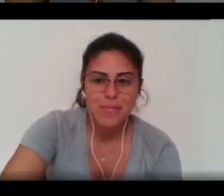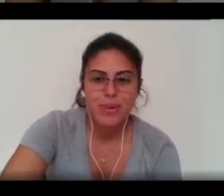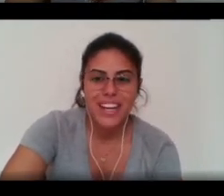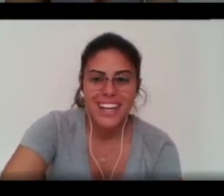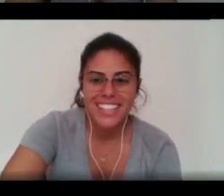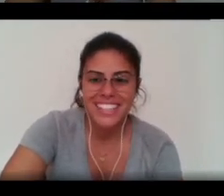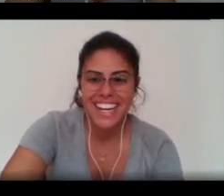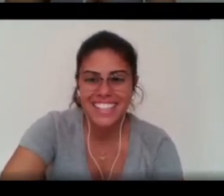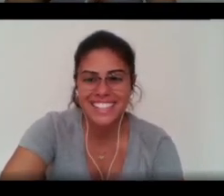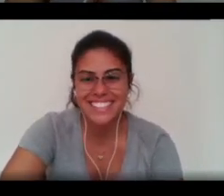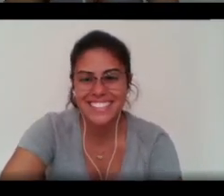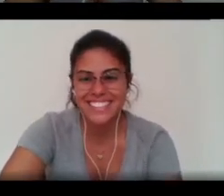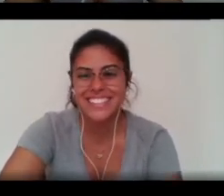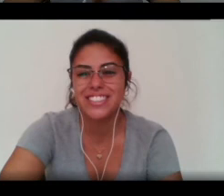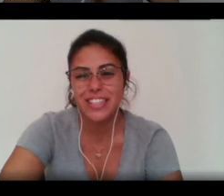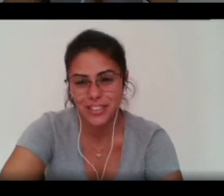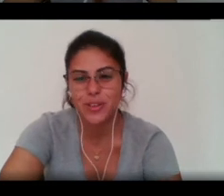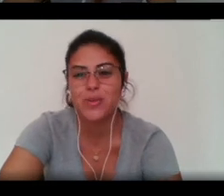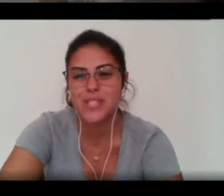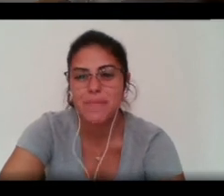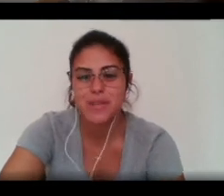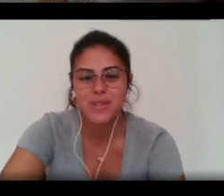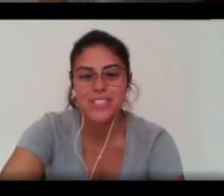tive alguns amigos que já me falaram também.